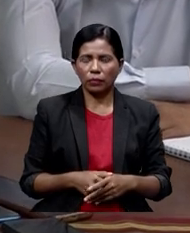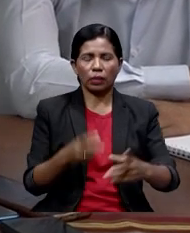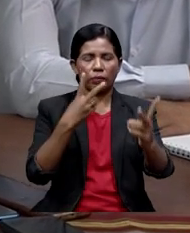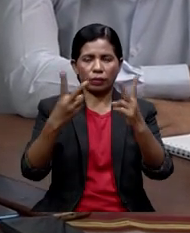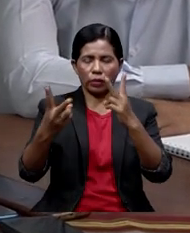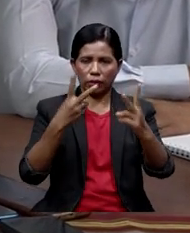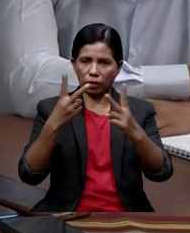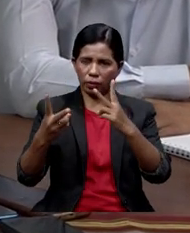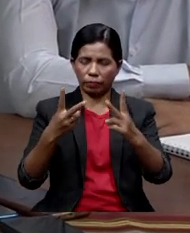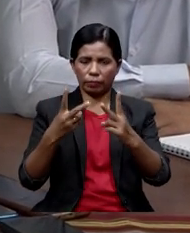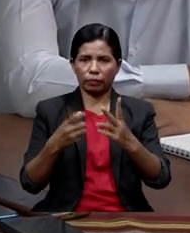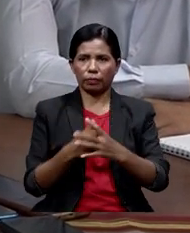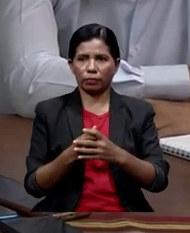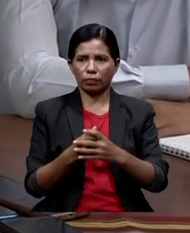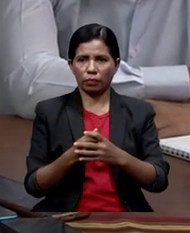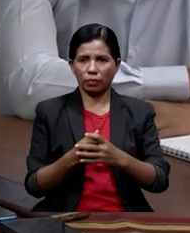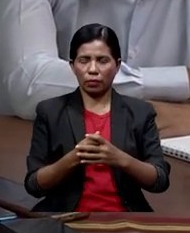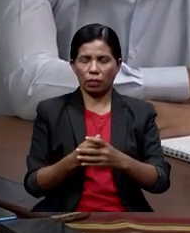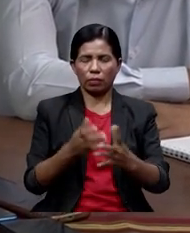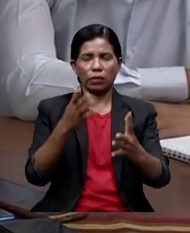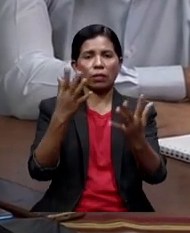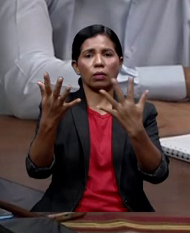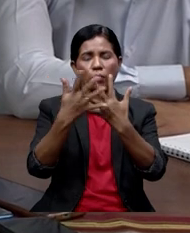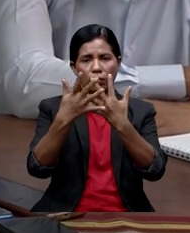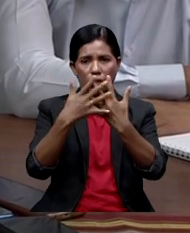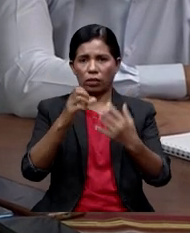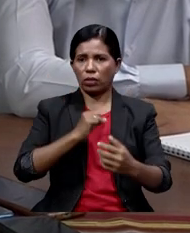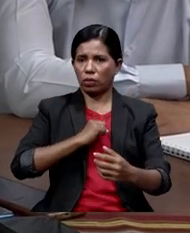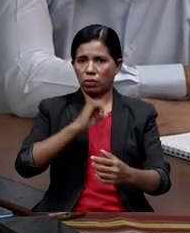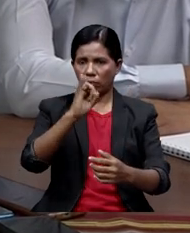visitamos prisão Suai